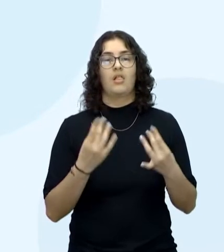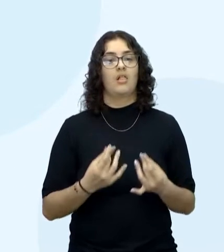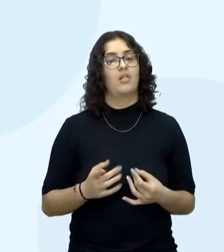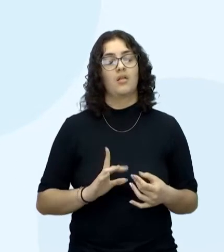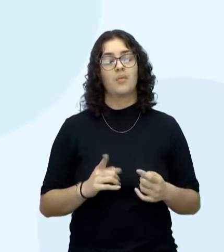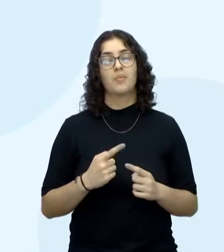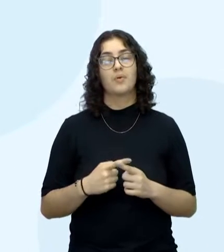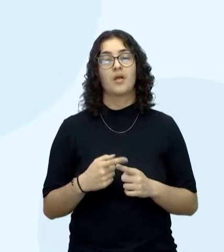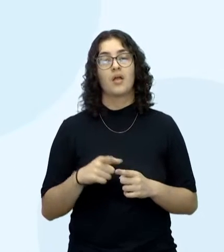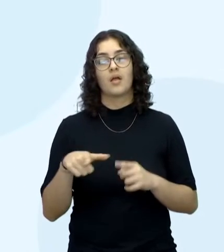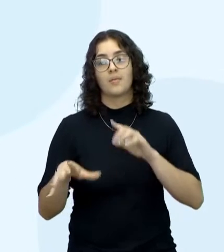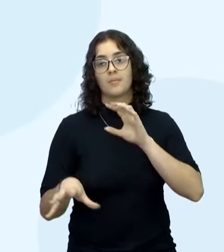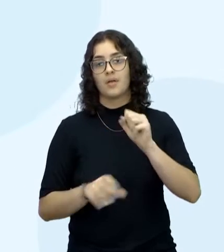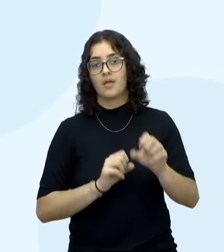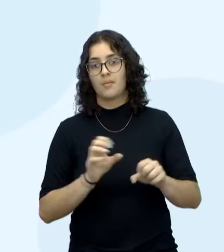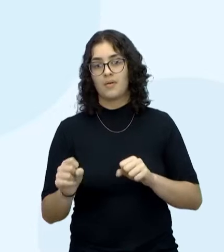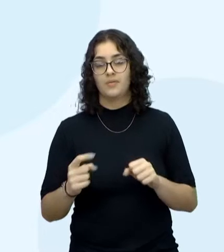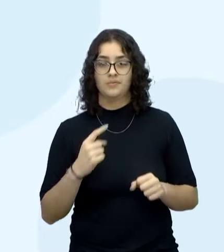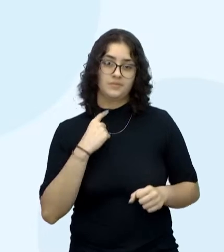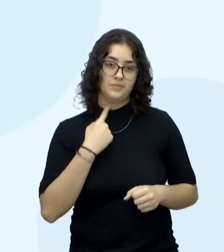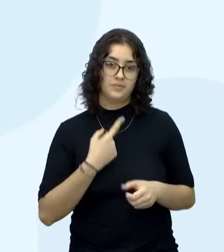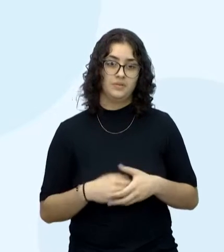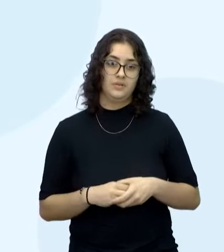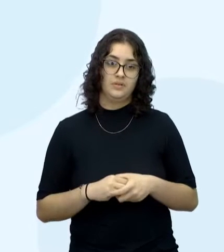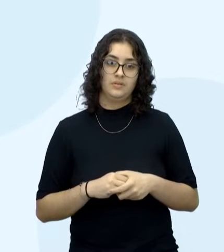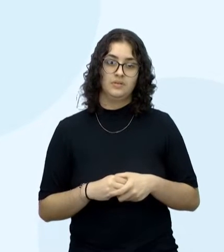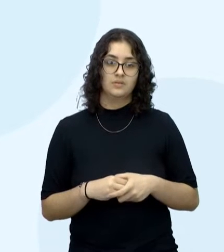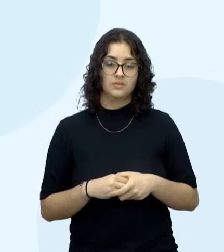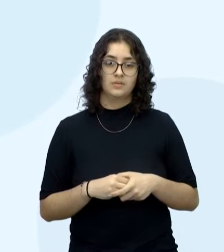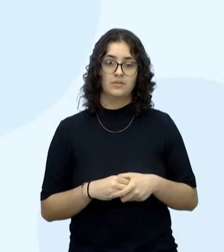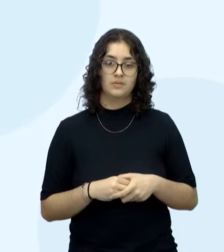mas é basicamente a coleta, né?